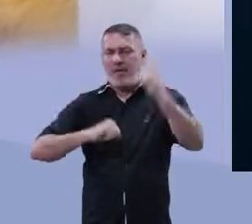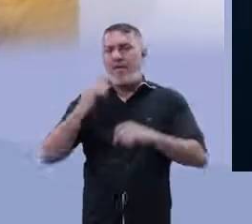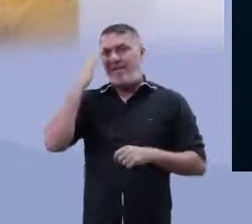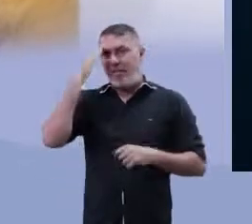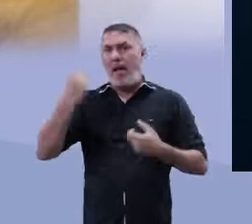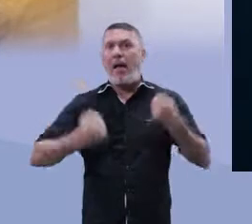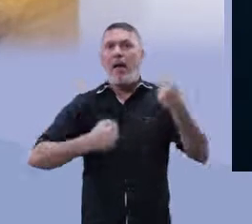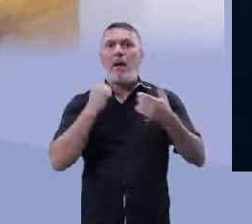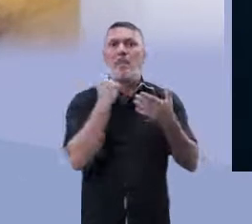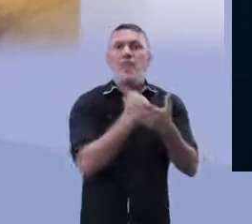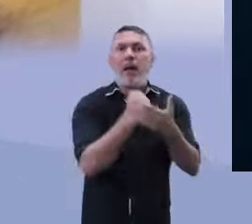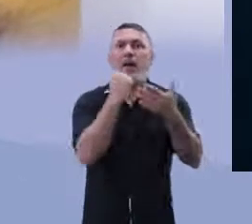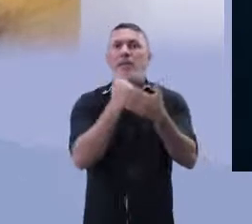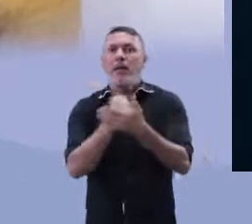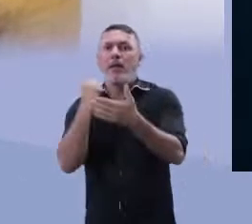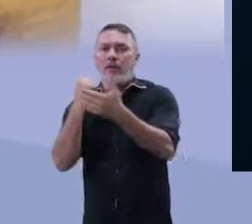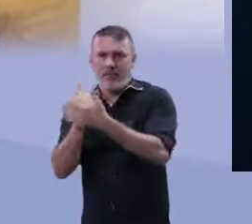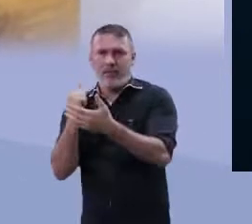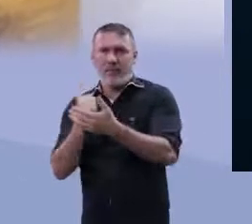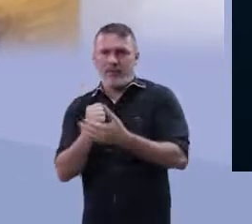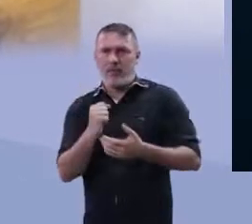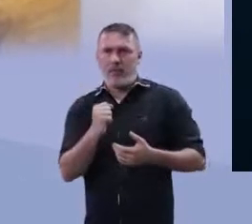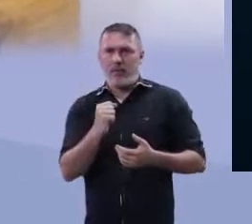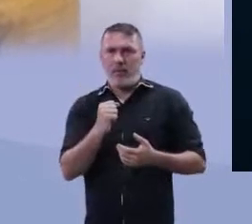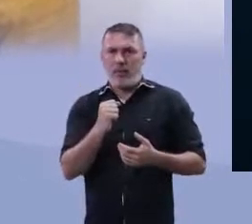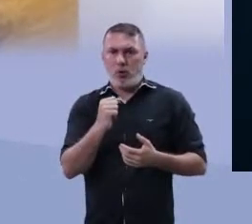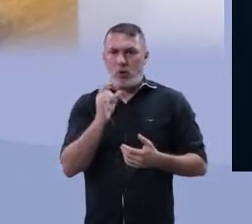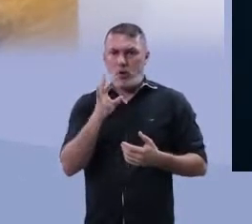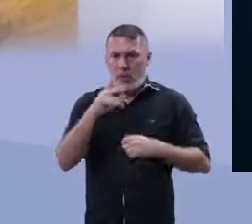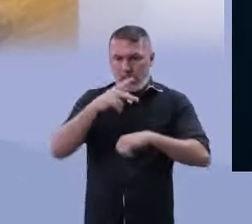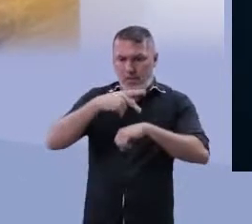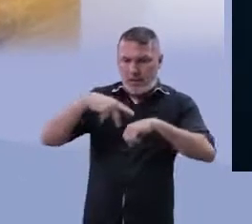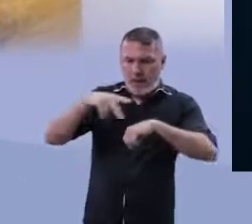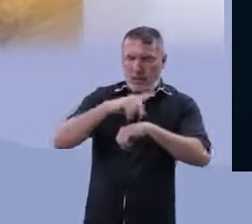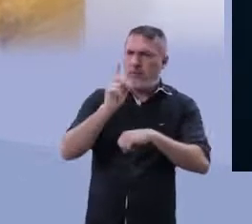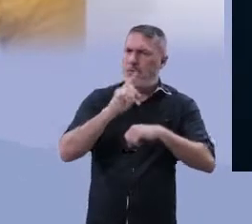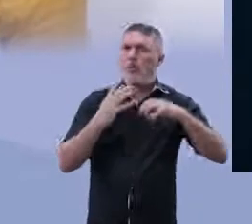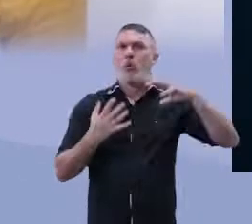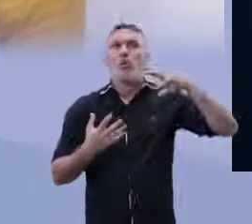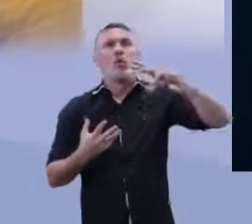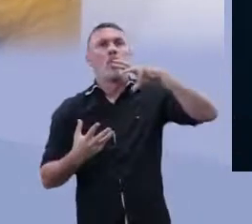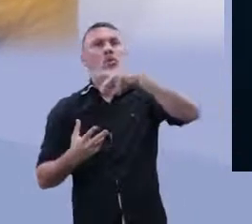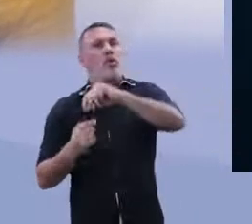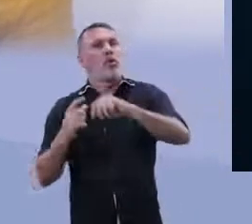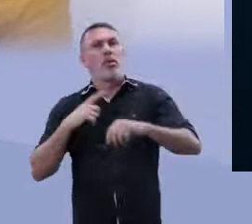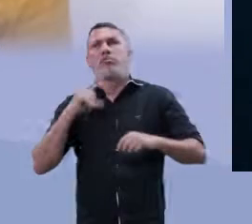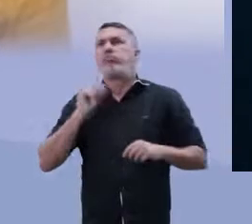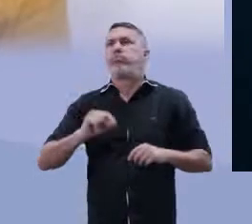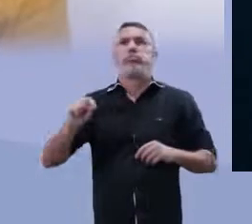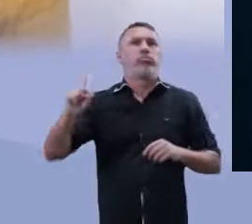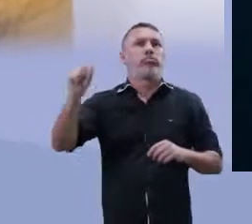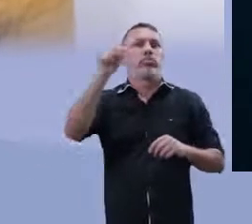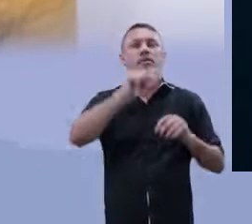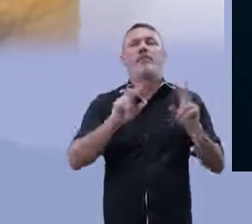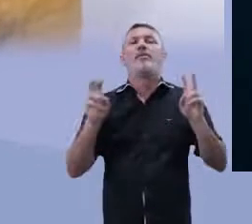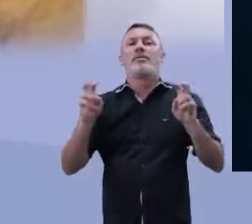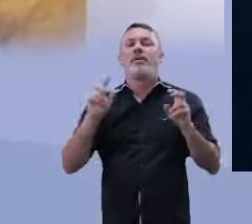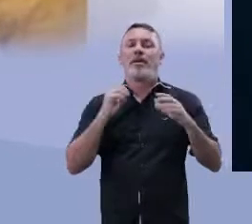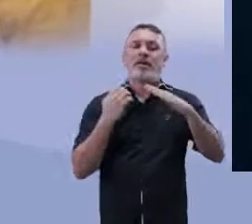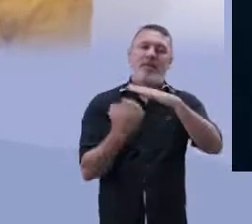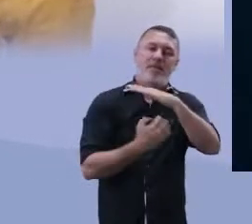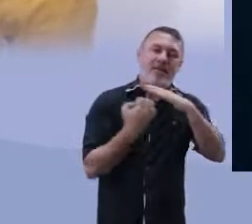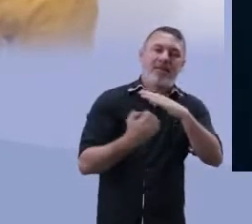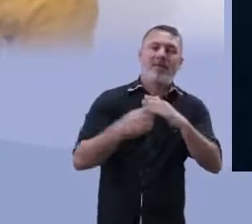falando de empresas que vão estar atuando em diversas partes do planeta, né, que nós comumente chamamos de empresas globais, ou